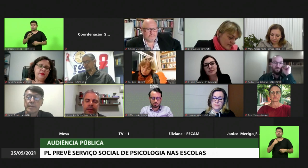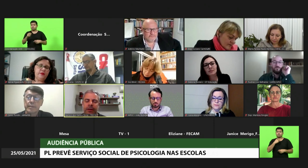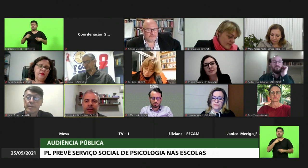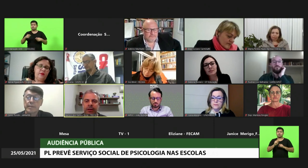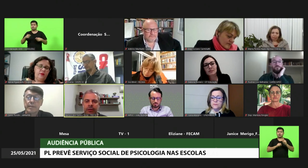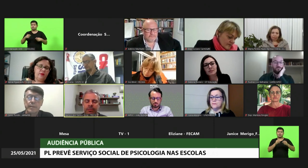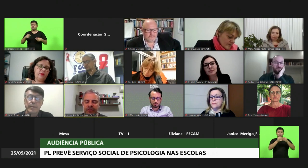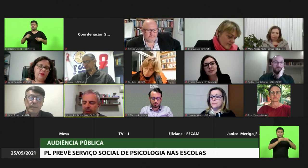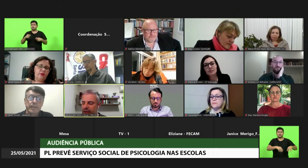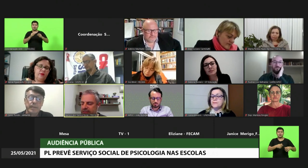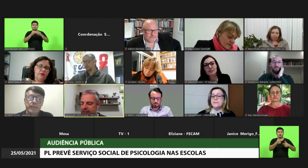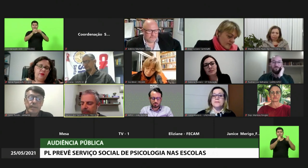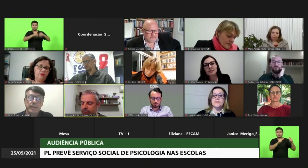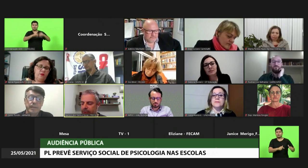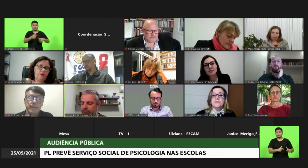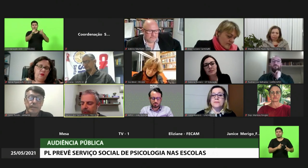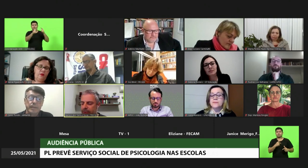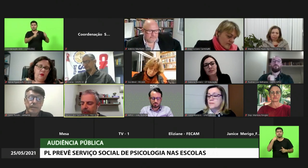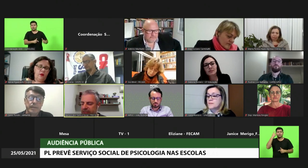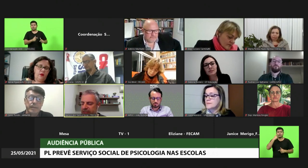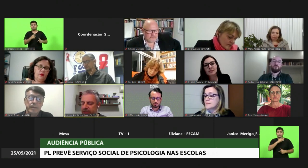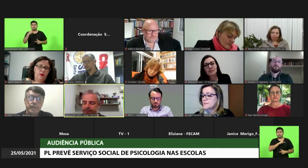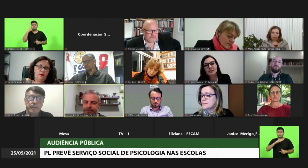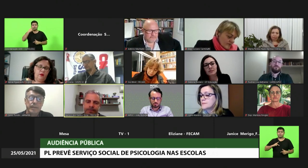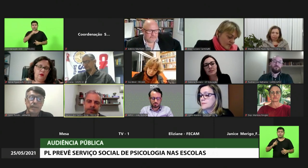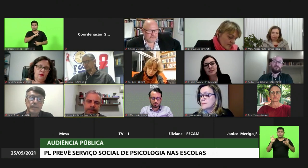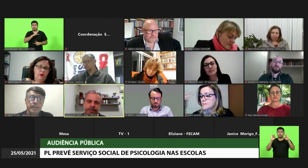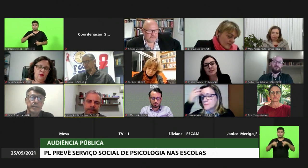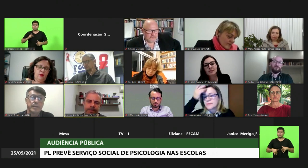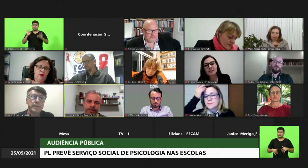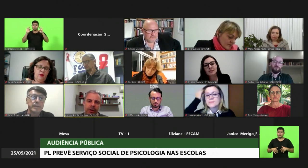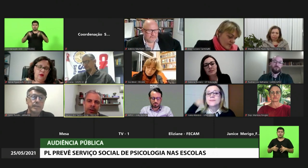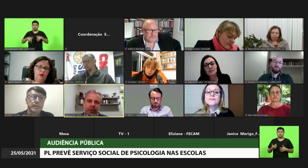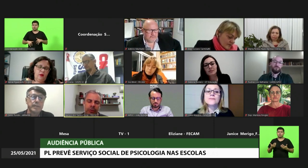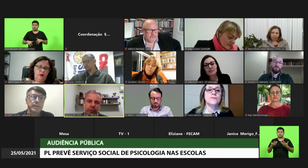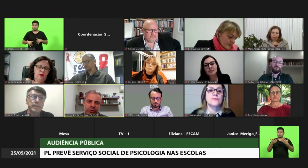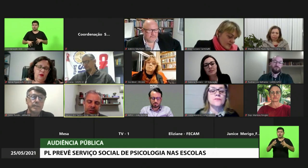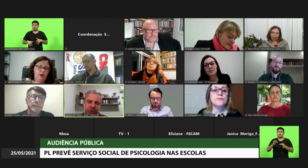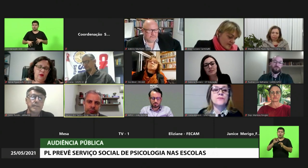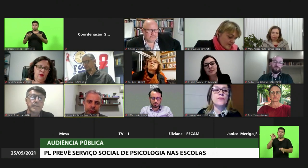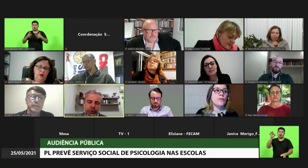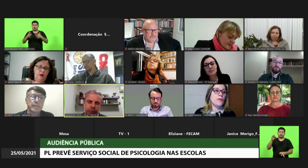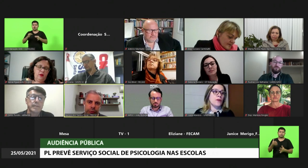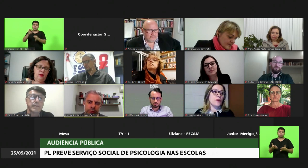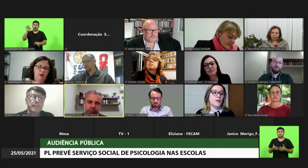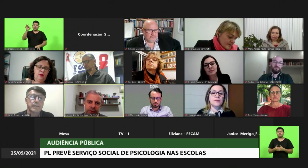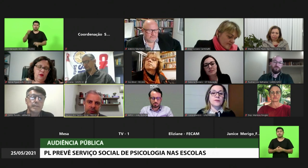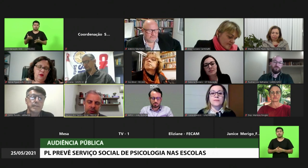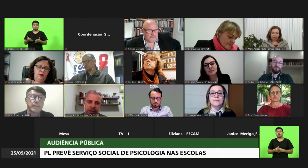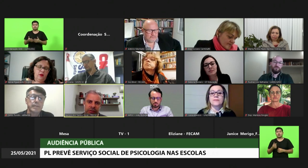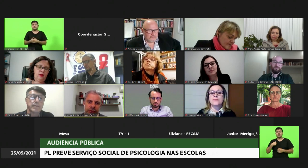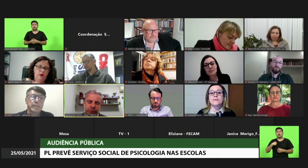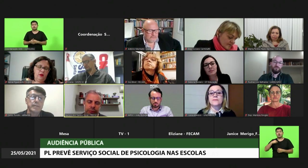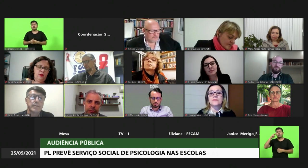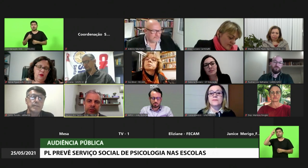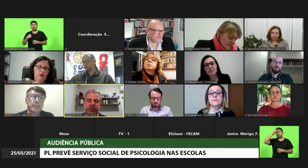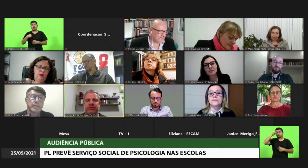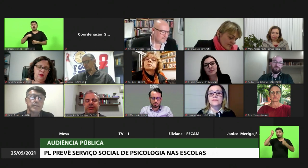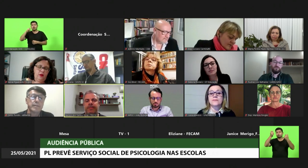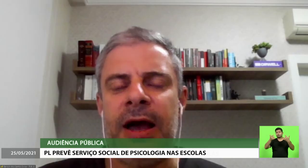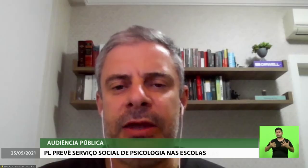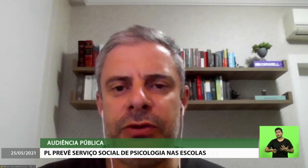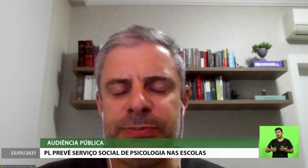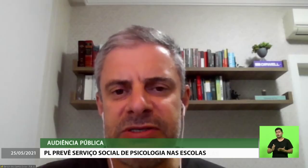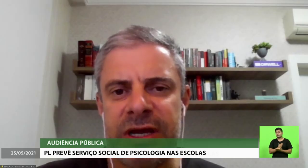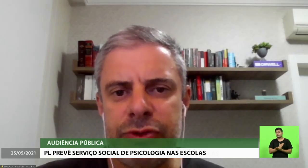claro. Para finalizar, porque eu não gostaria de me estender, eu gostaria de pontuar questões muito